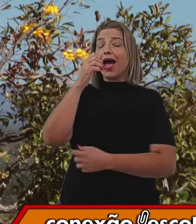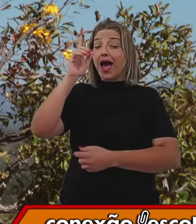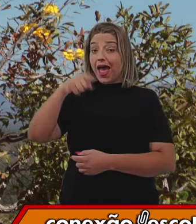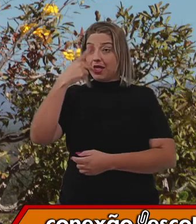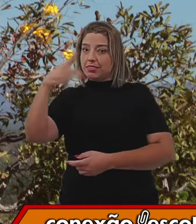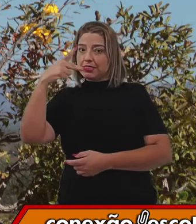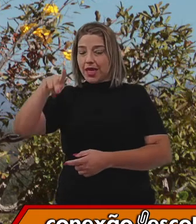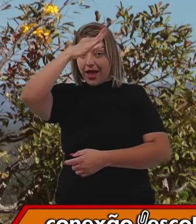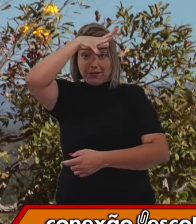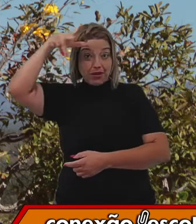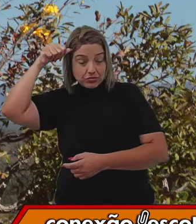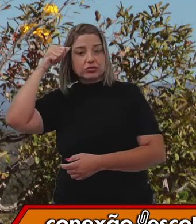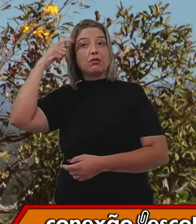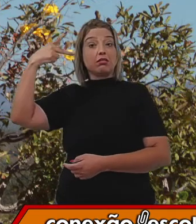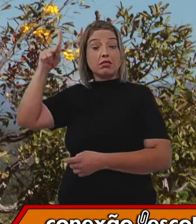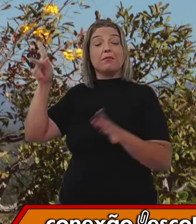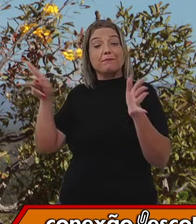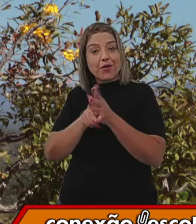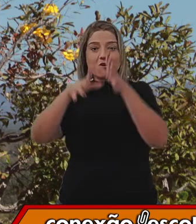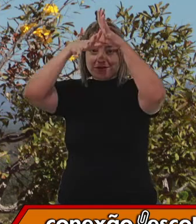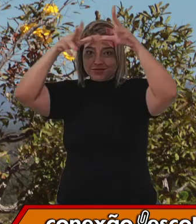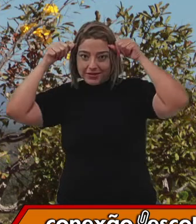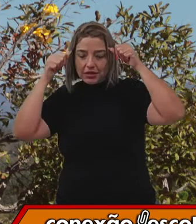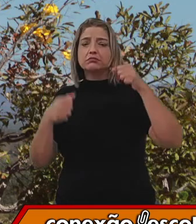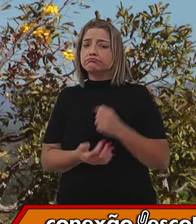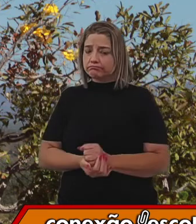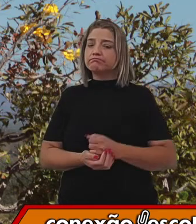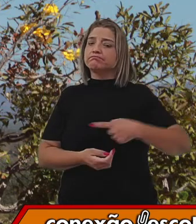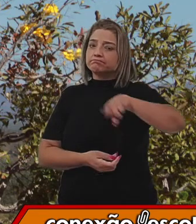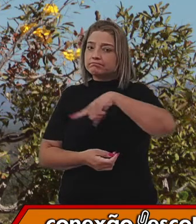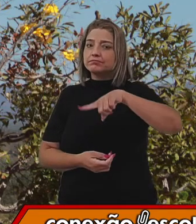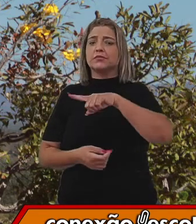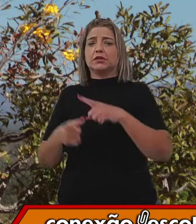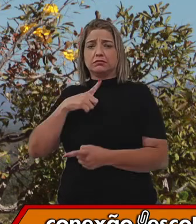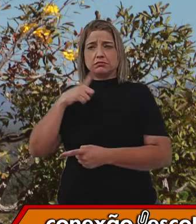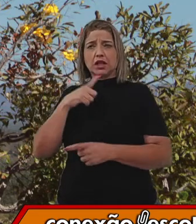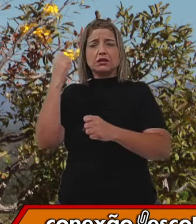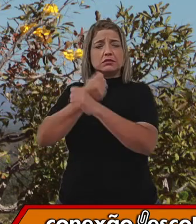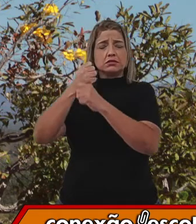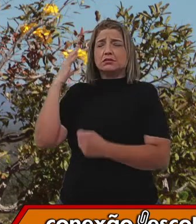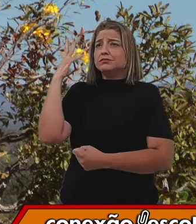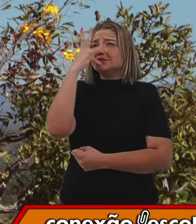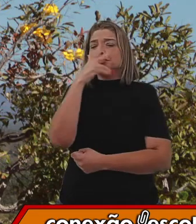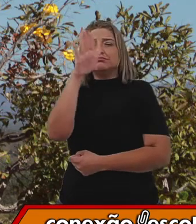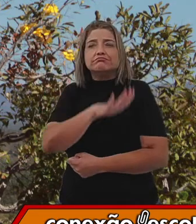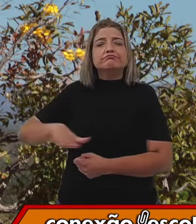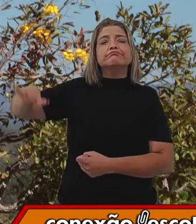Manaus, que era, na ocasião, uma das cidades mais prósperas do mundo, devido às riquezas geradas pelo ciclo da